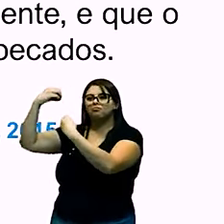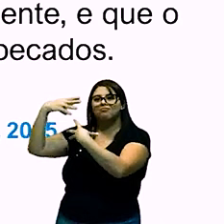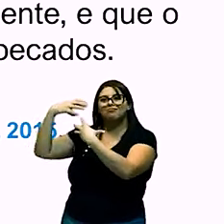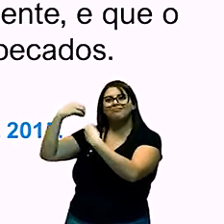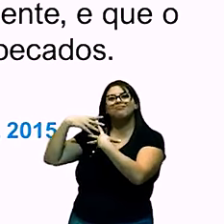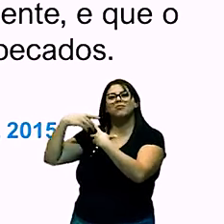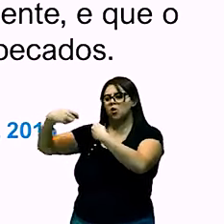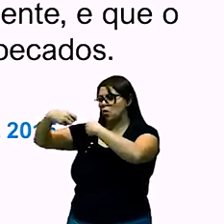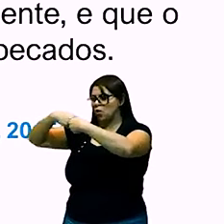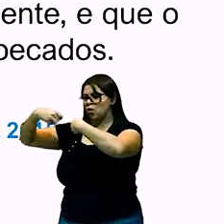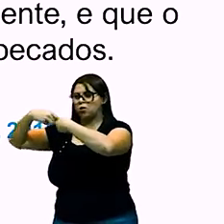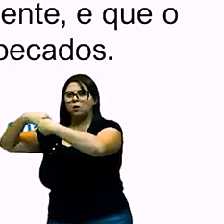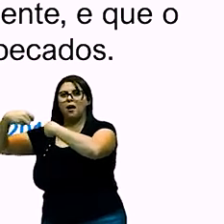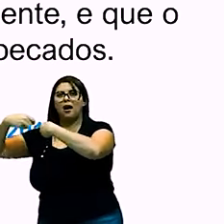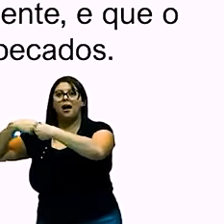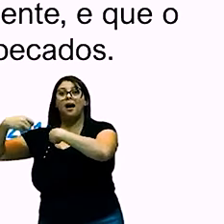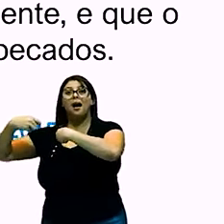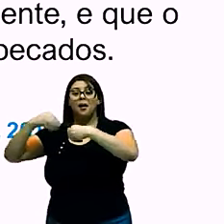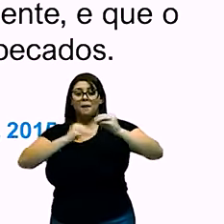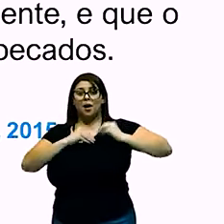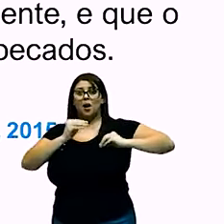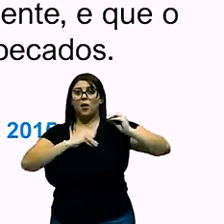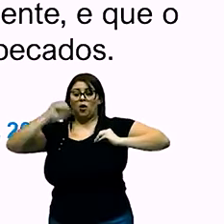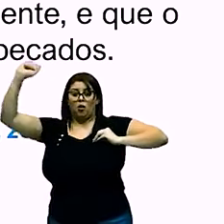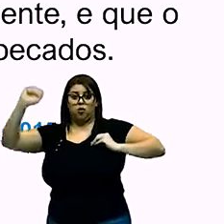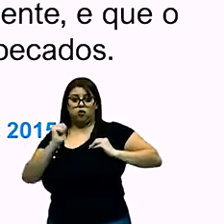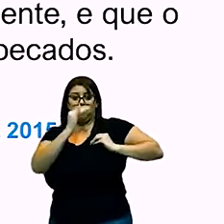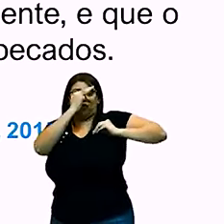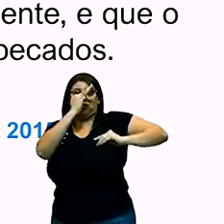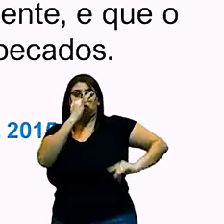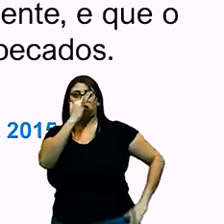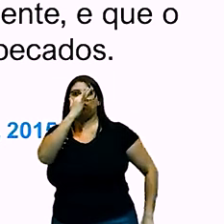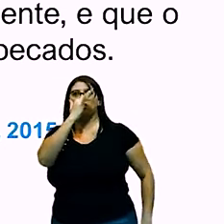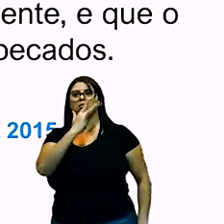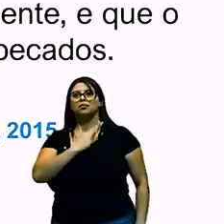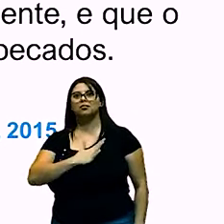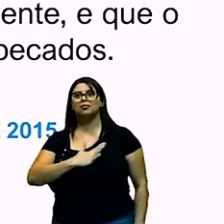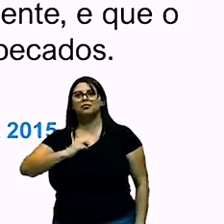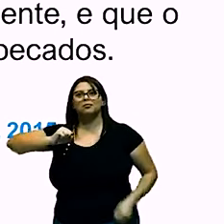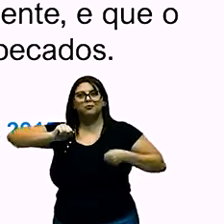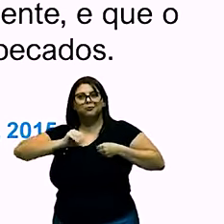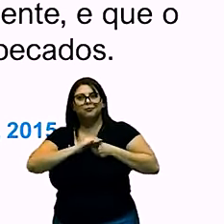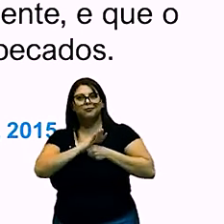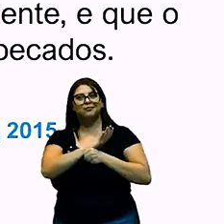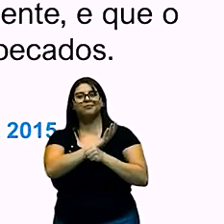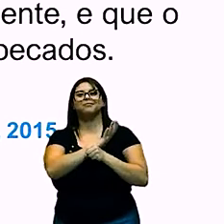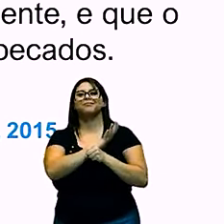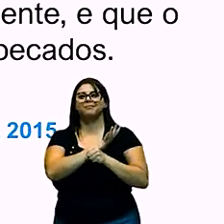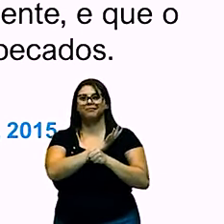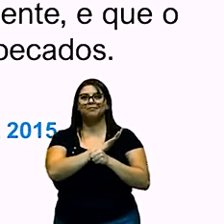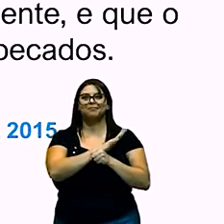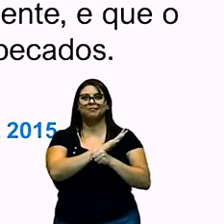abundou o pecado, superabundou a graça de Deus. É somente pela graça. E é por isso que